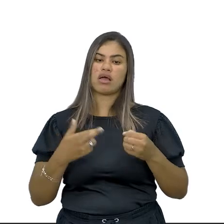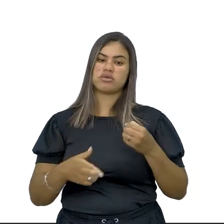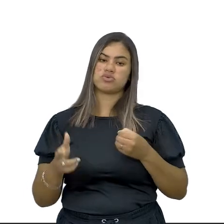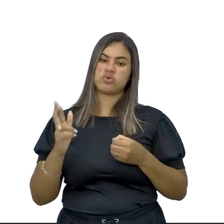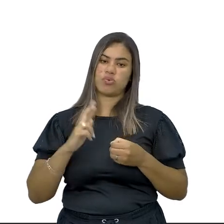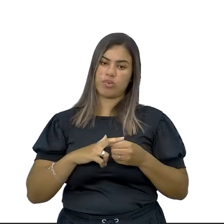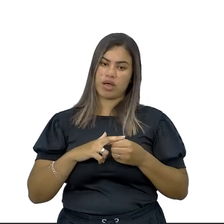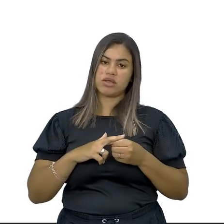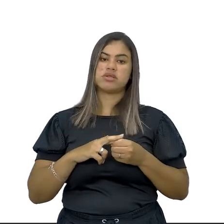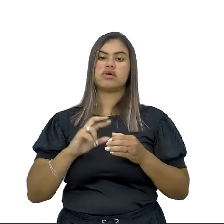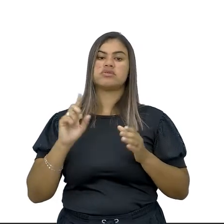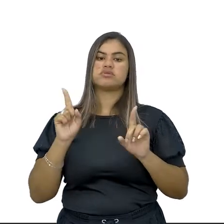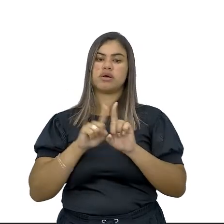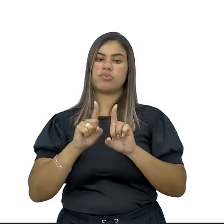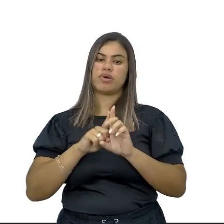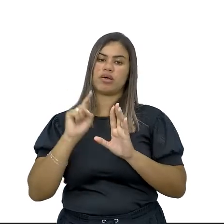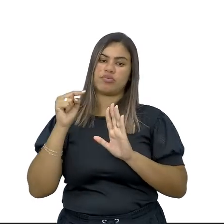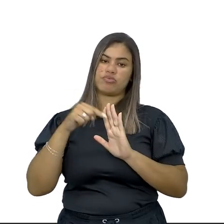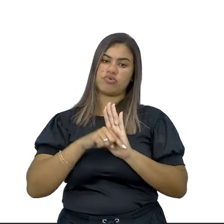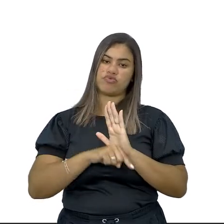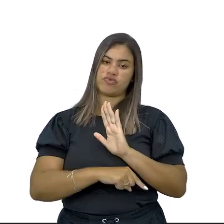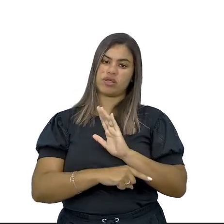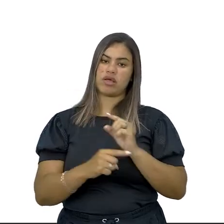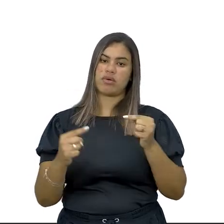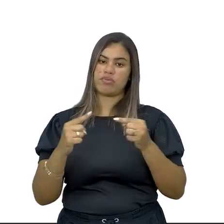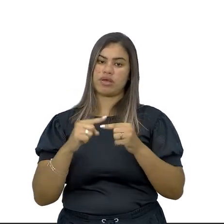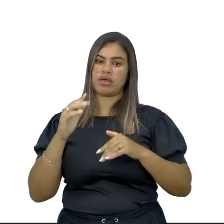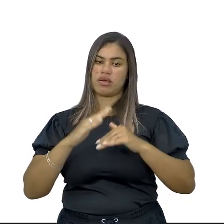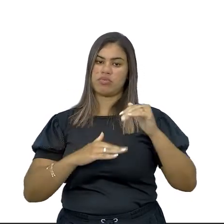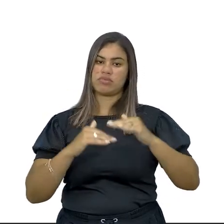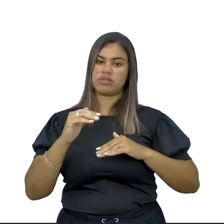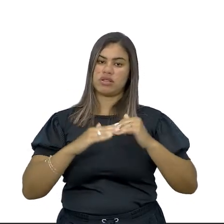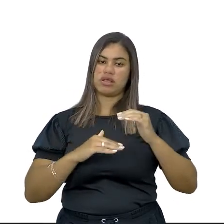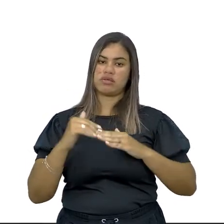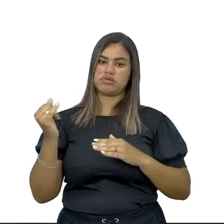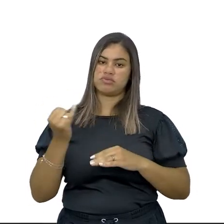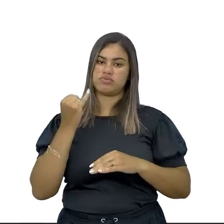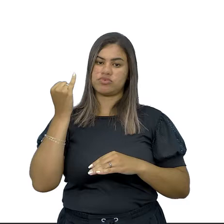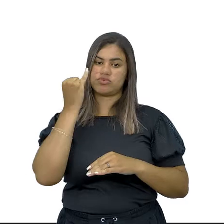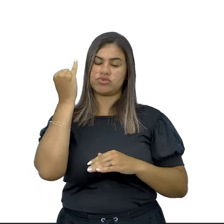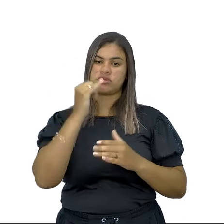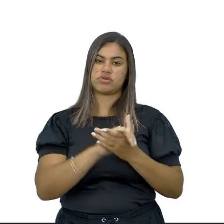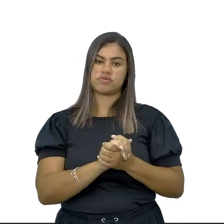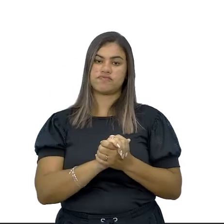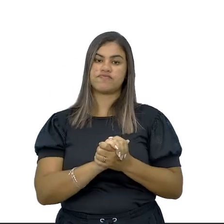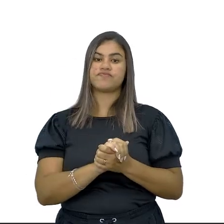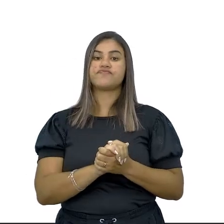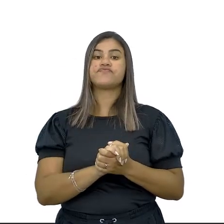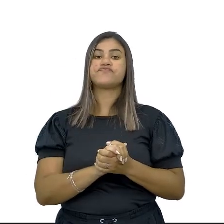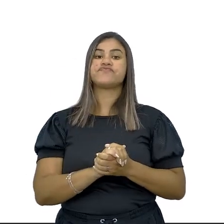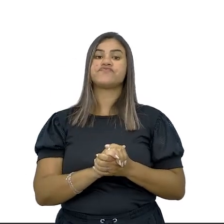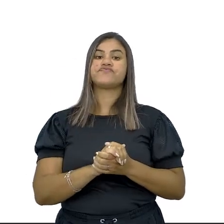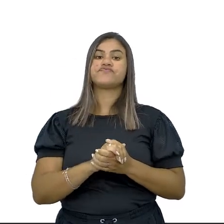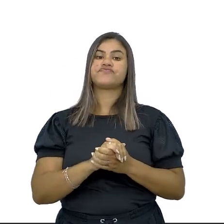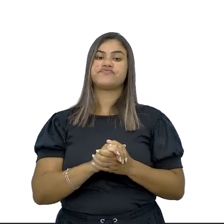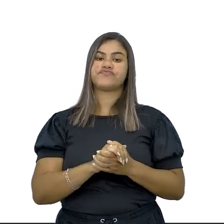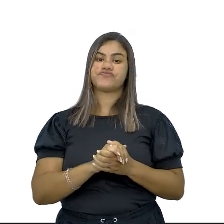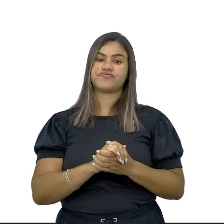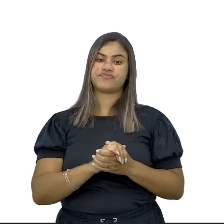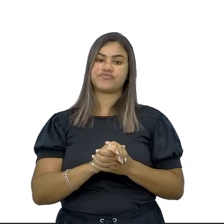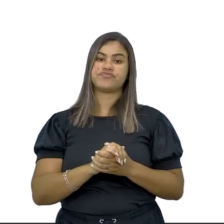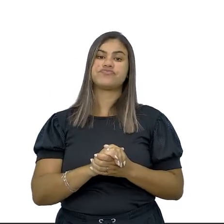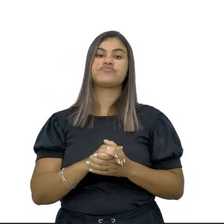retomadas e o aprofundamento em habilidades essenciais. Em seguida, né, na